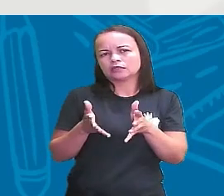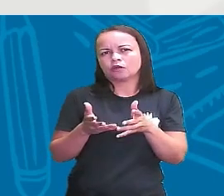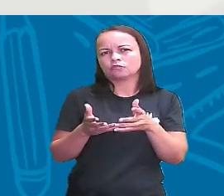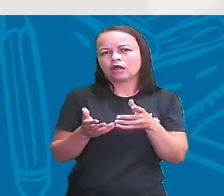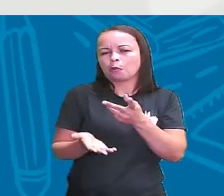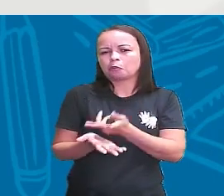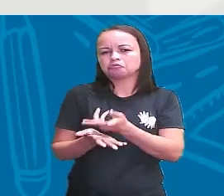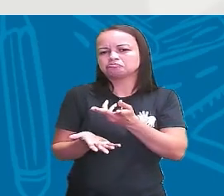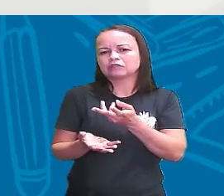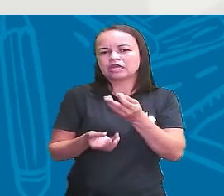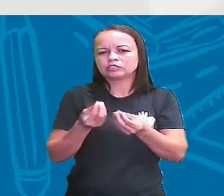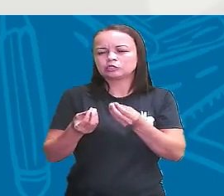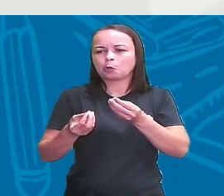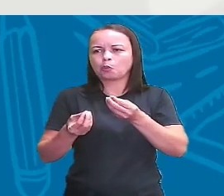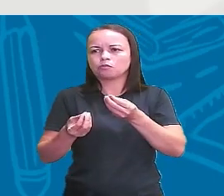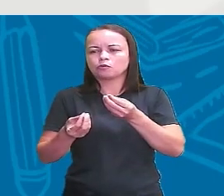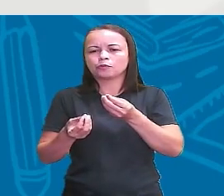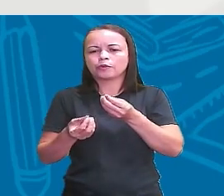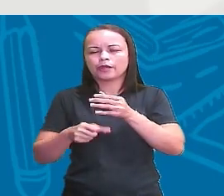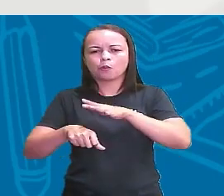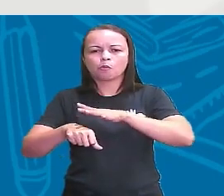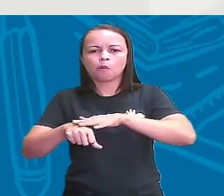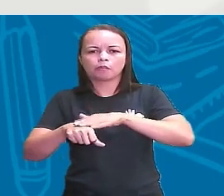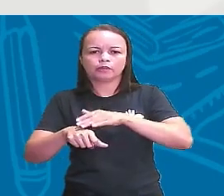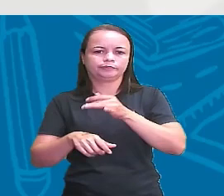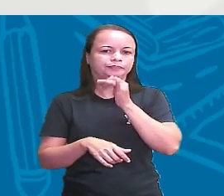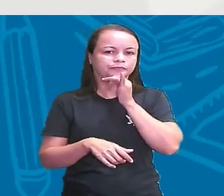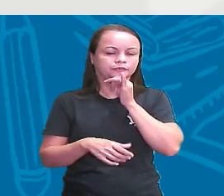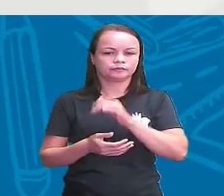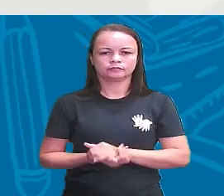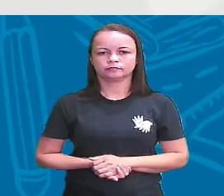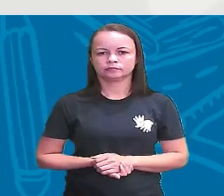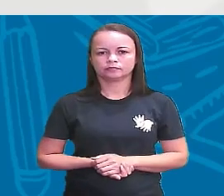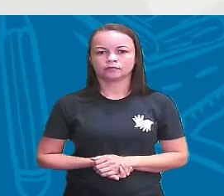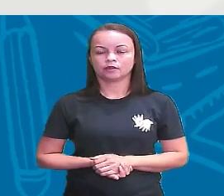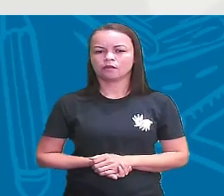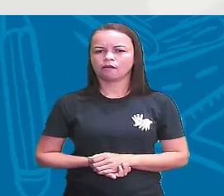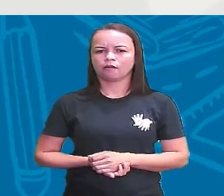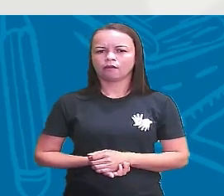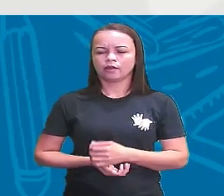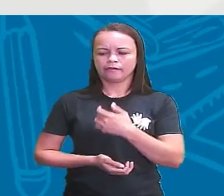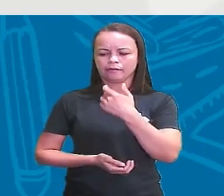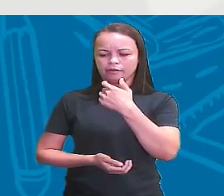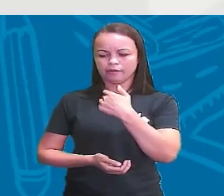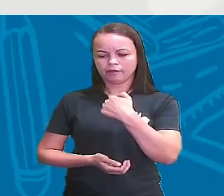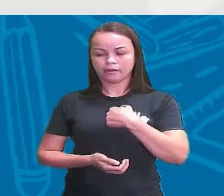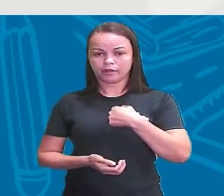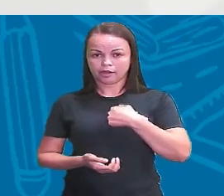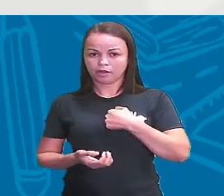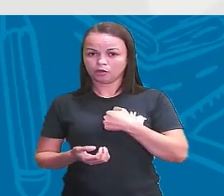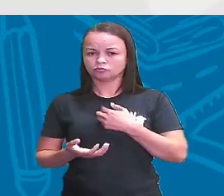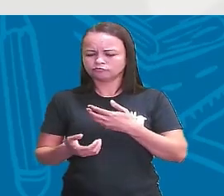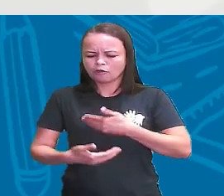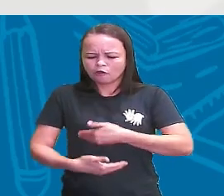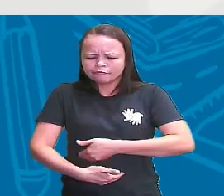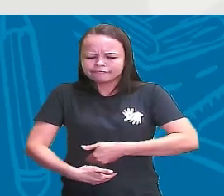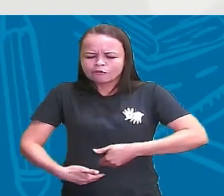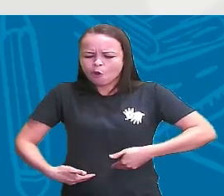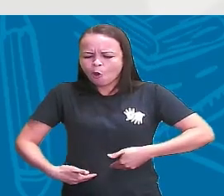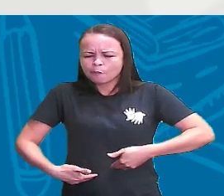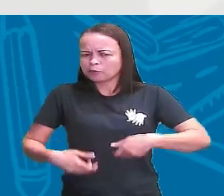de acordo com o momento. Por exemplo, eu estou com fome ou eu